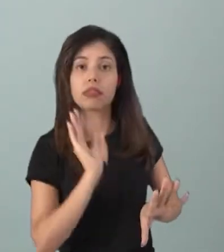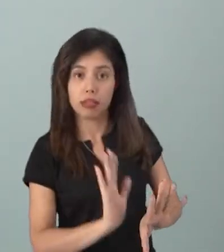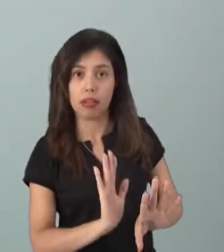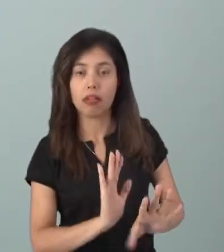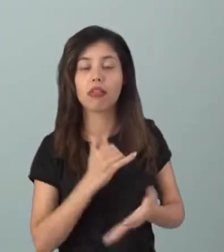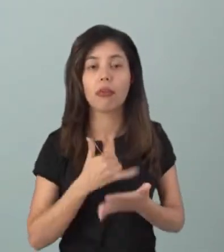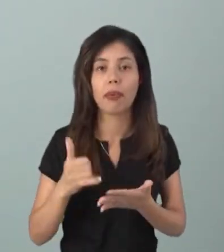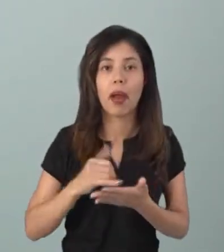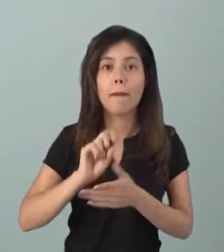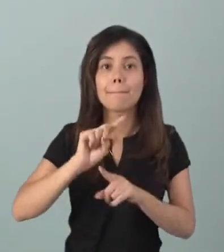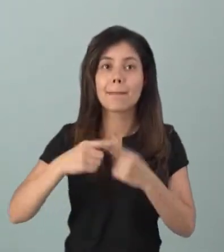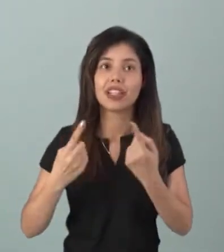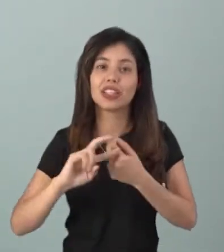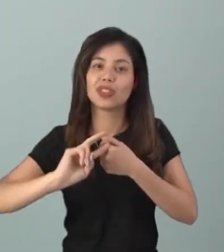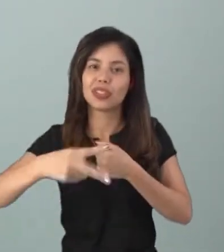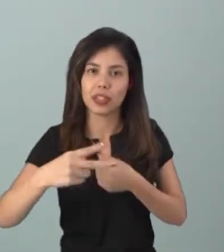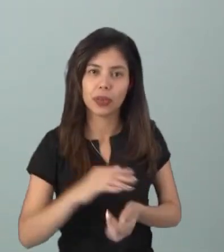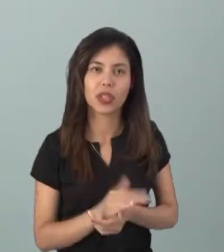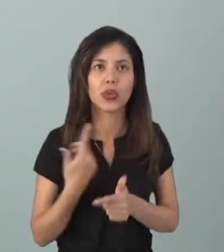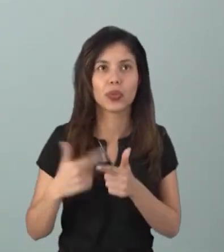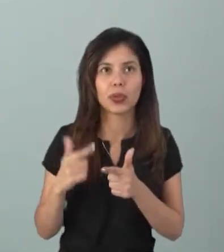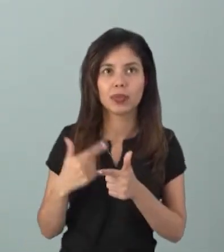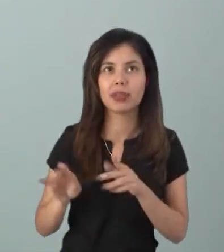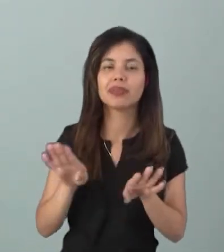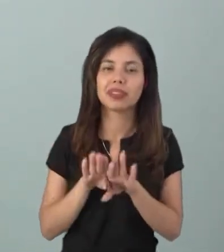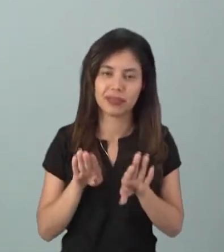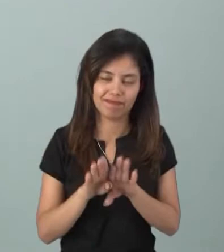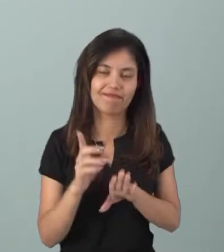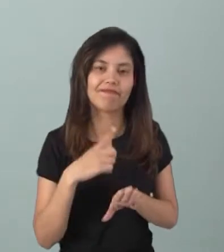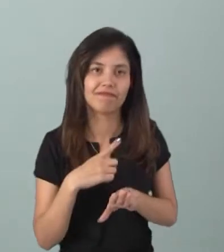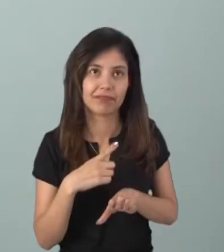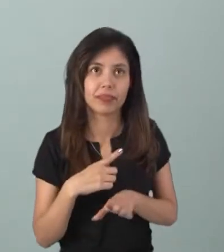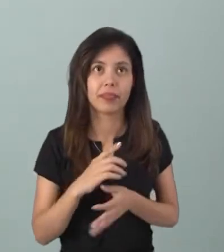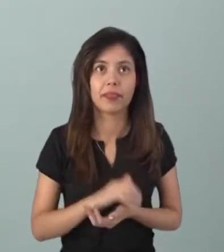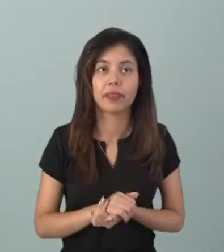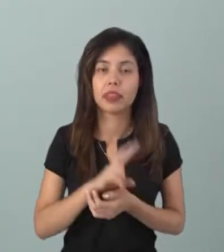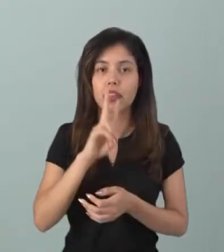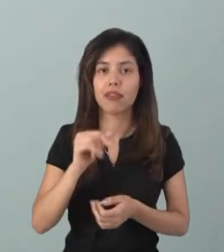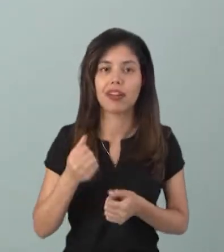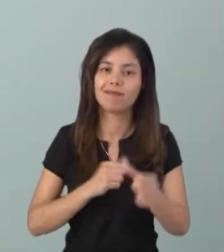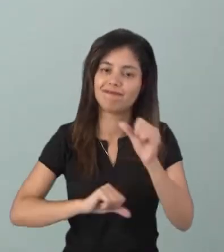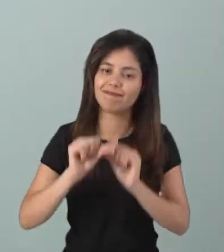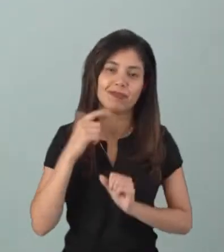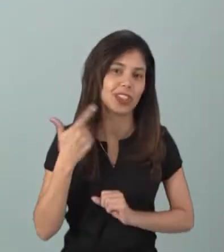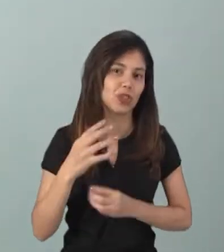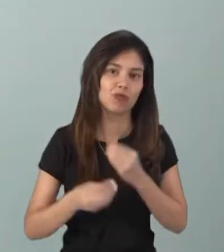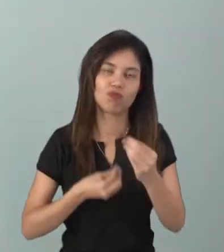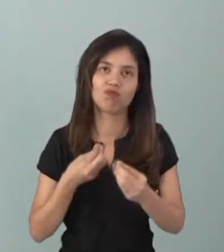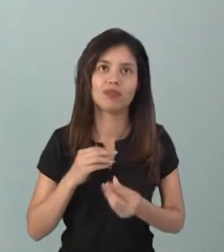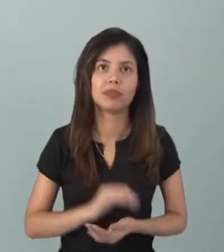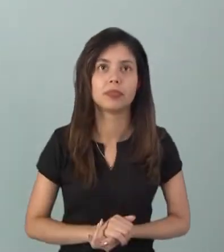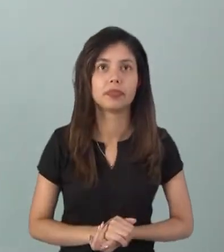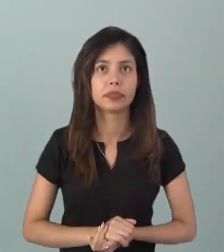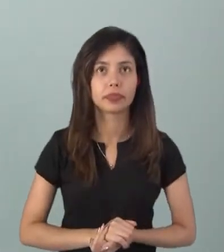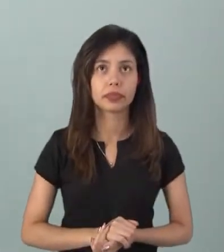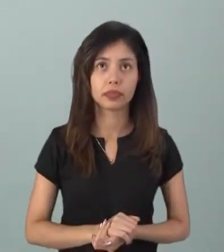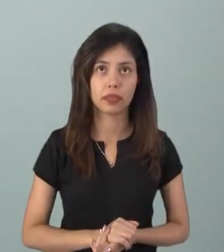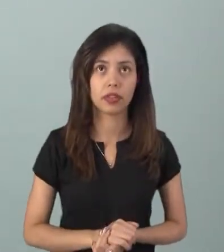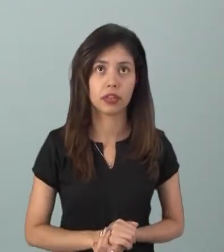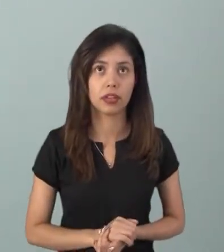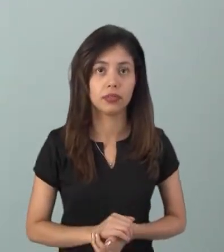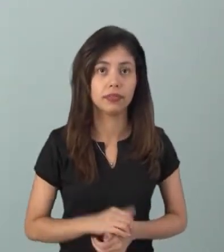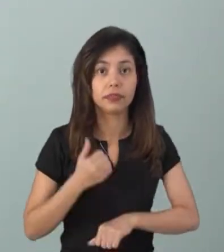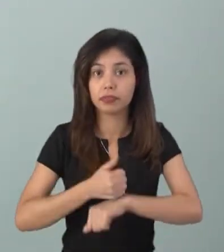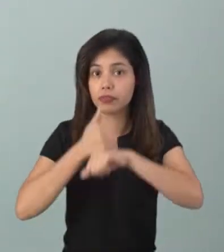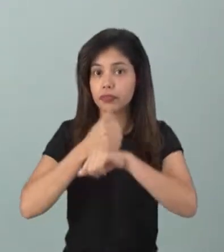foram levadas ao seu cérebro, os danos que foram ocasionados, dificilmente vão ser revertidos, tá? E aí também a